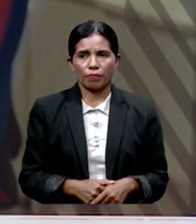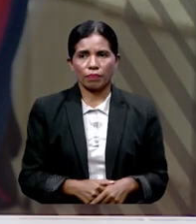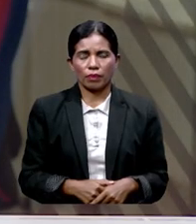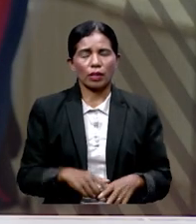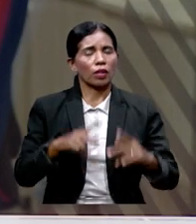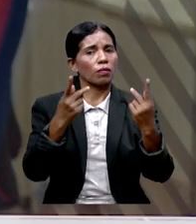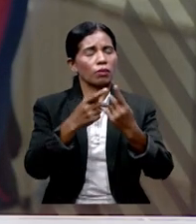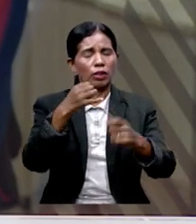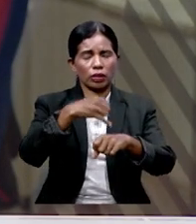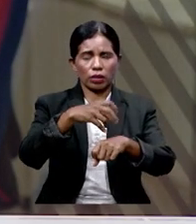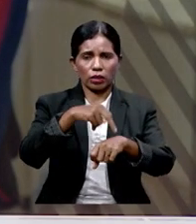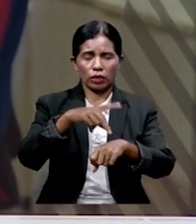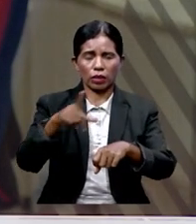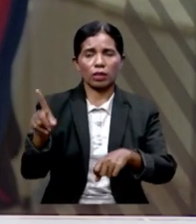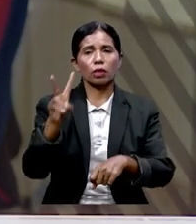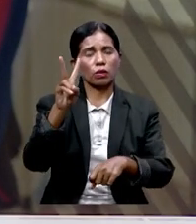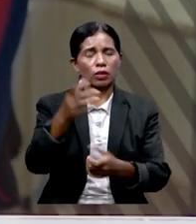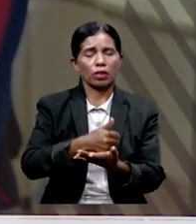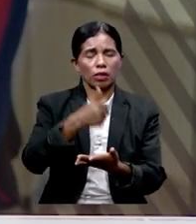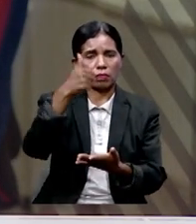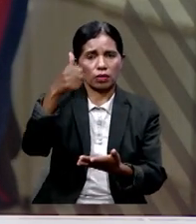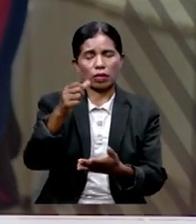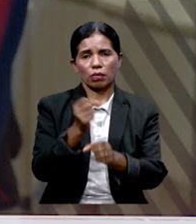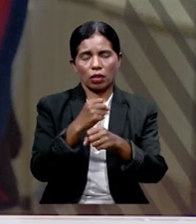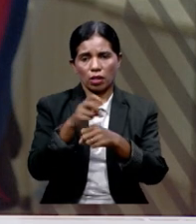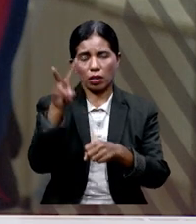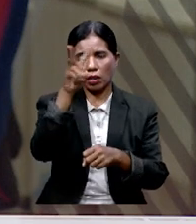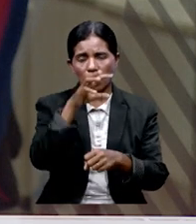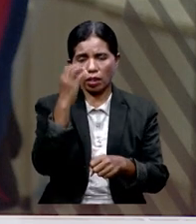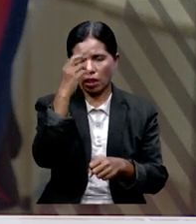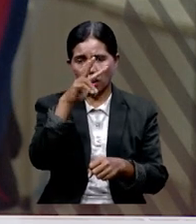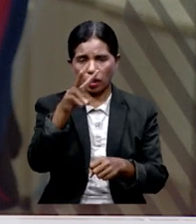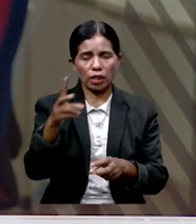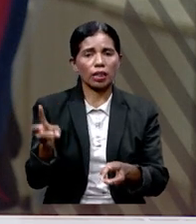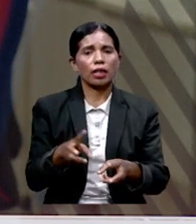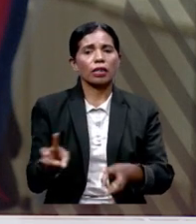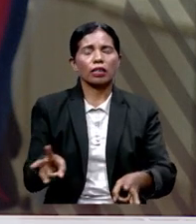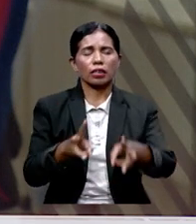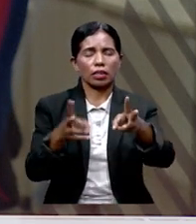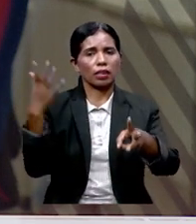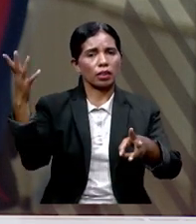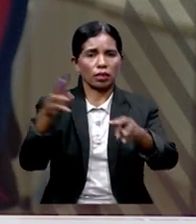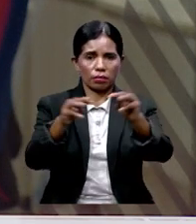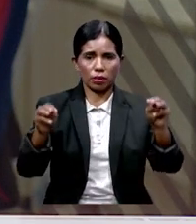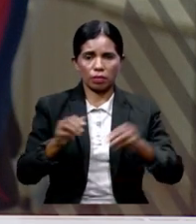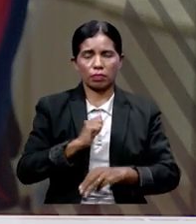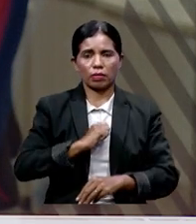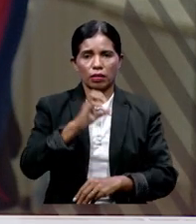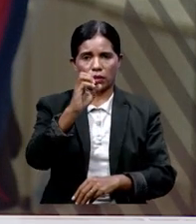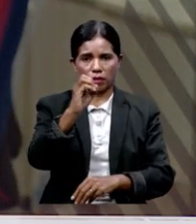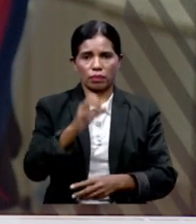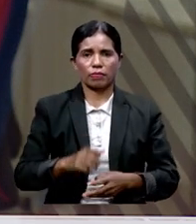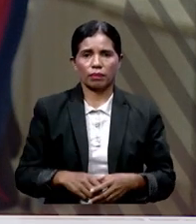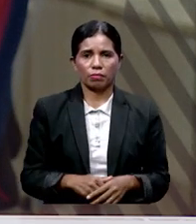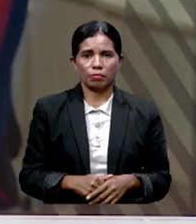Companhia Internacional Rua Sai Vencedor, Rodi Halo Survei, vai estrada quilômetro Rat Nulo e a município Ainaro.